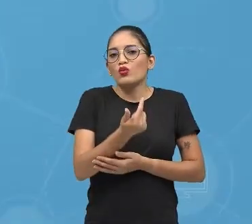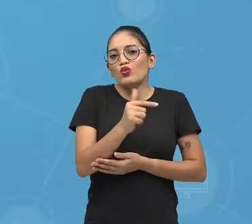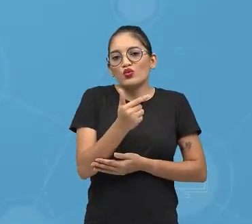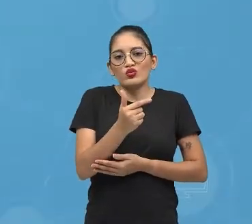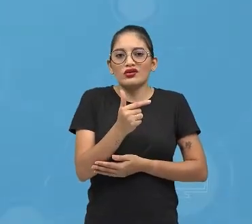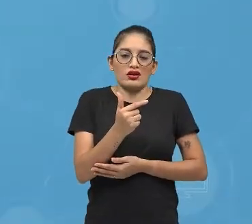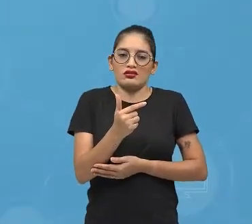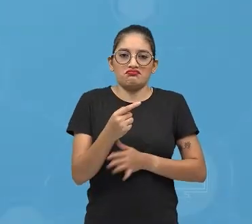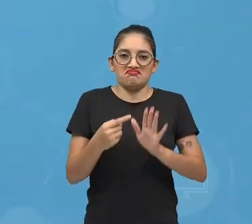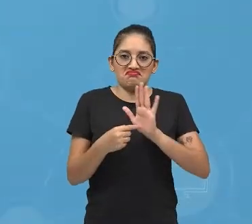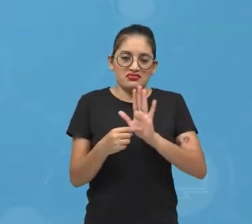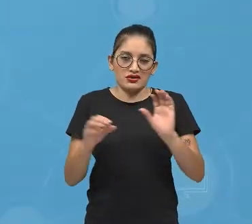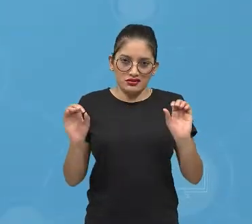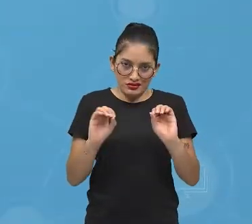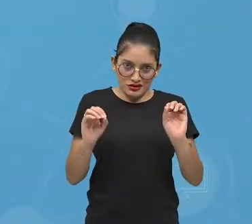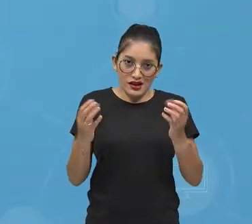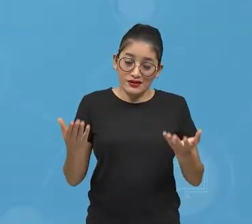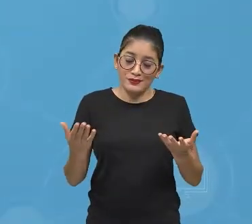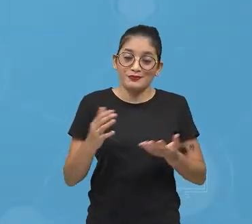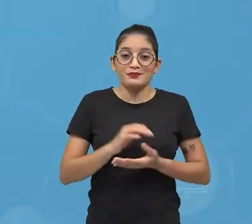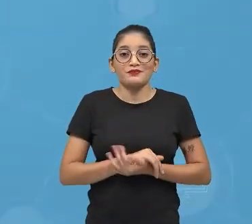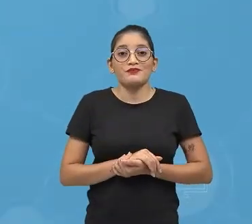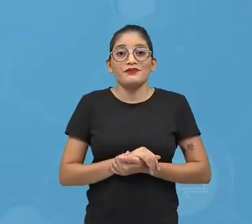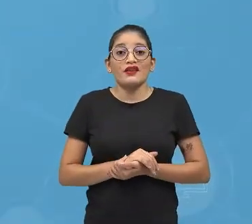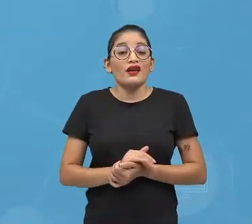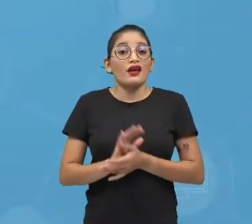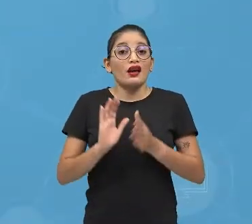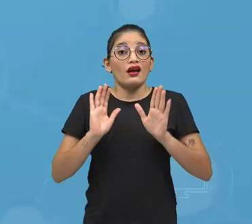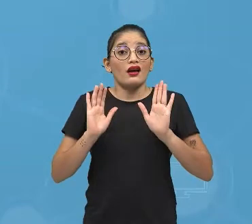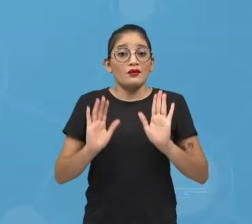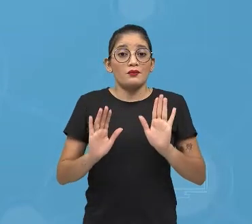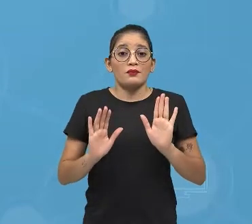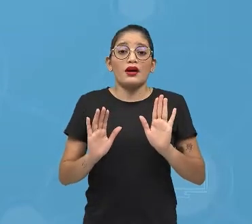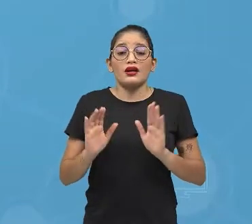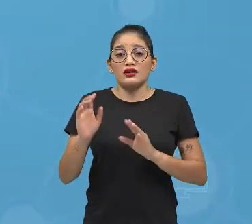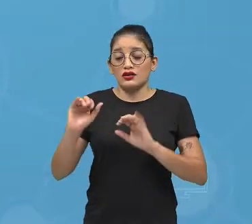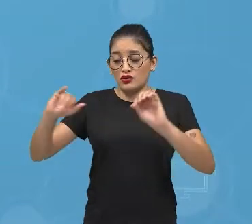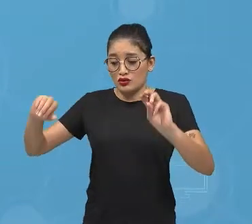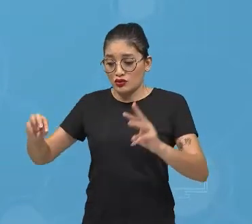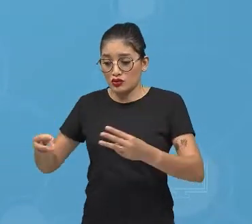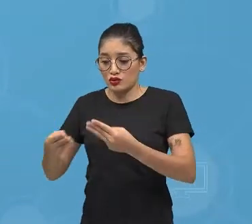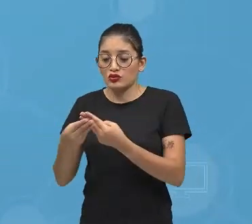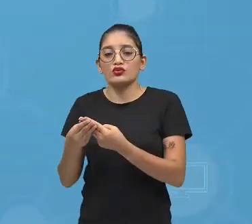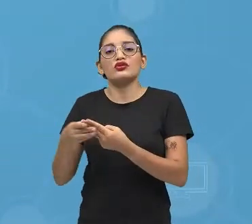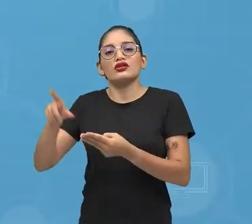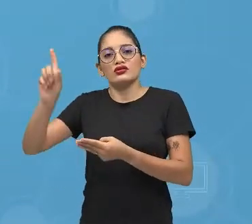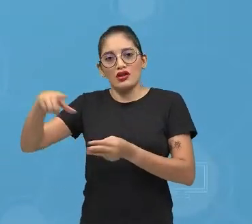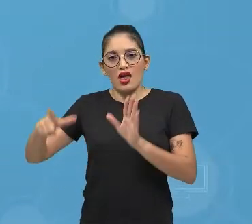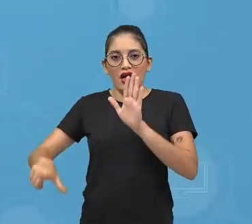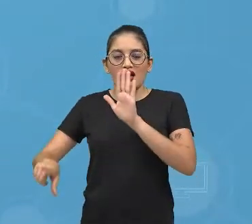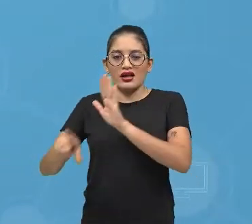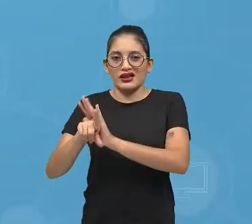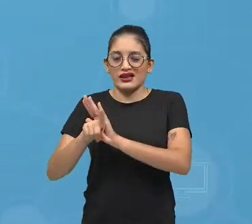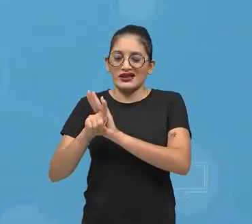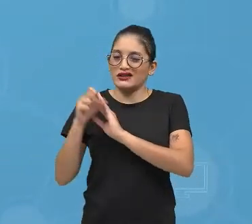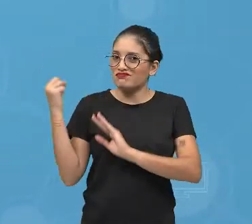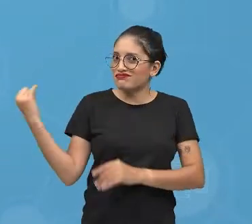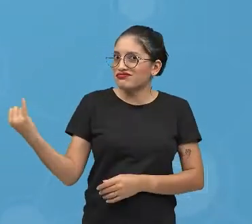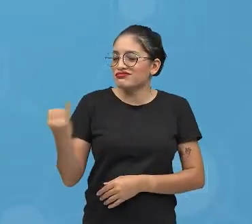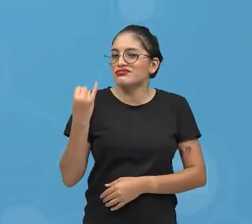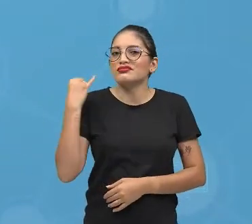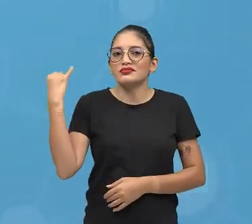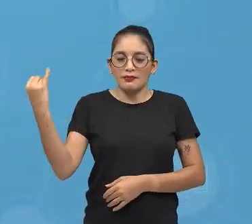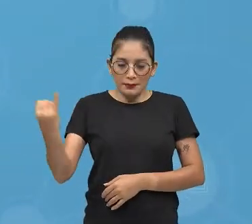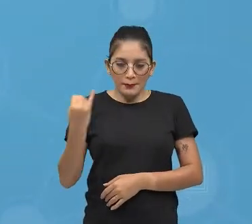existe, não se mostra, certo? Mas para os judeus, esta é a lei máxima deles,